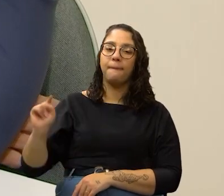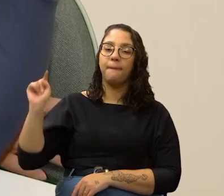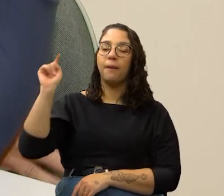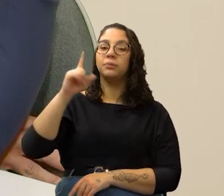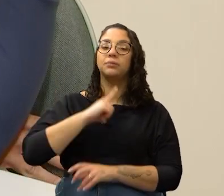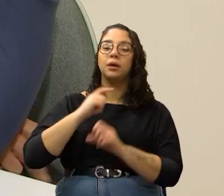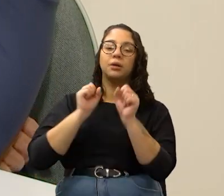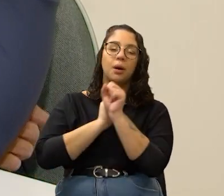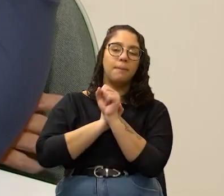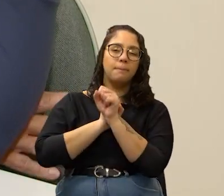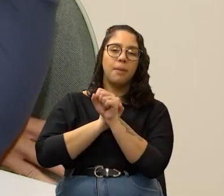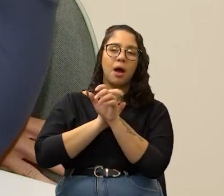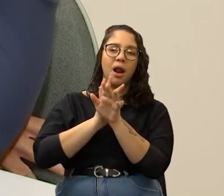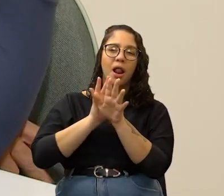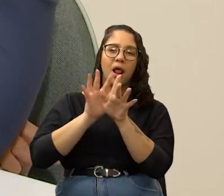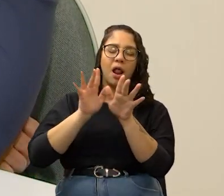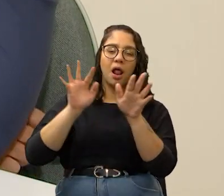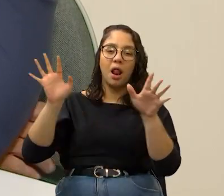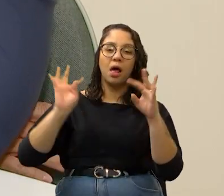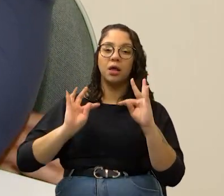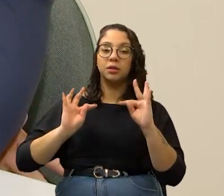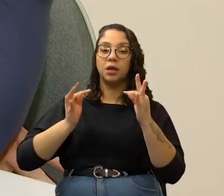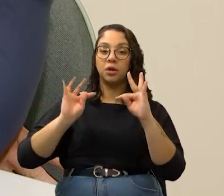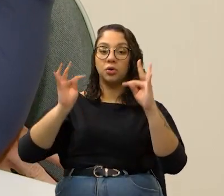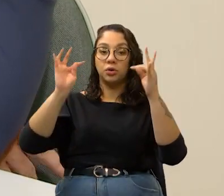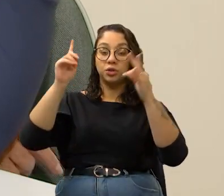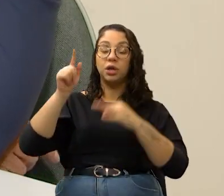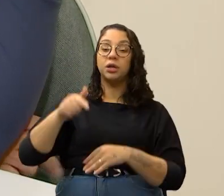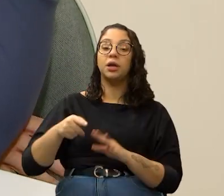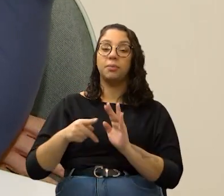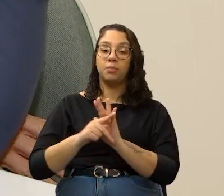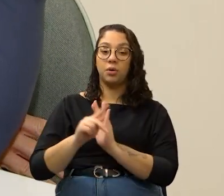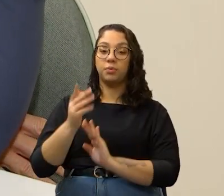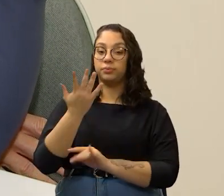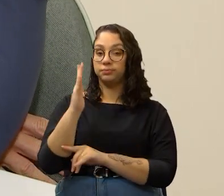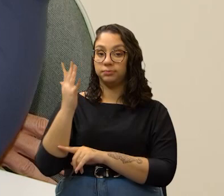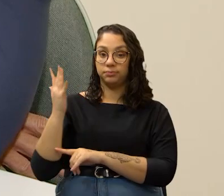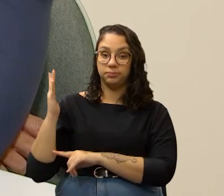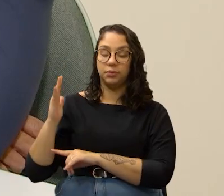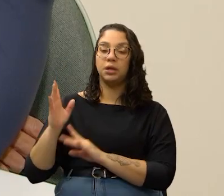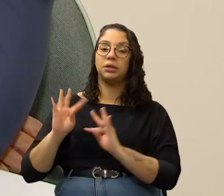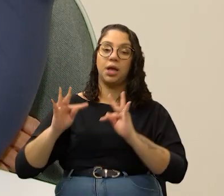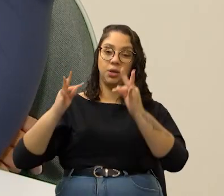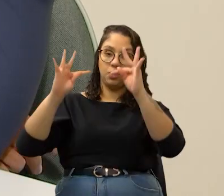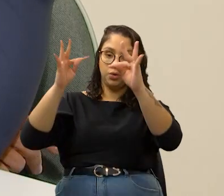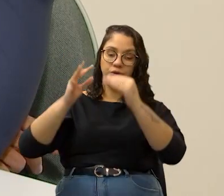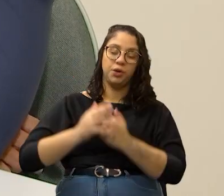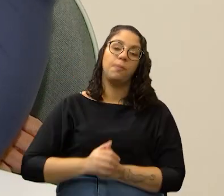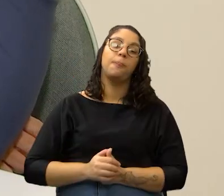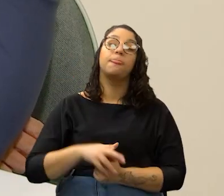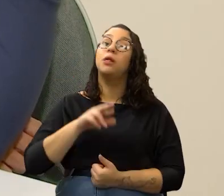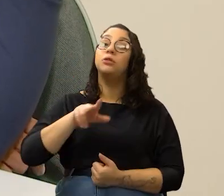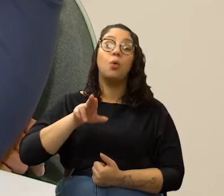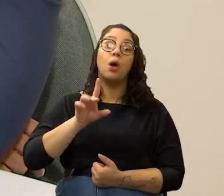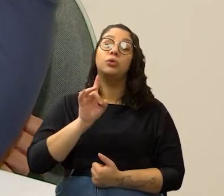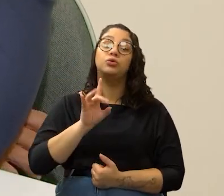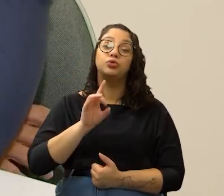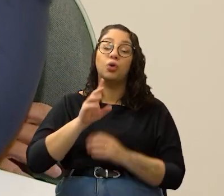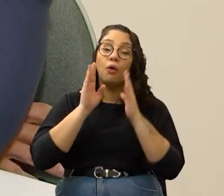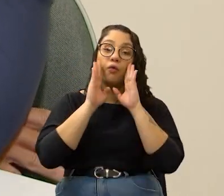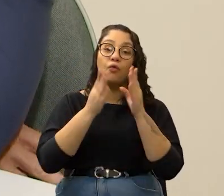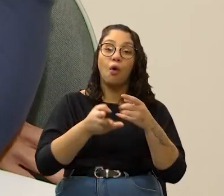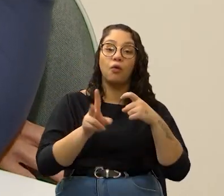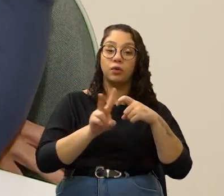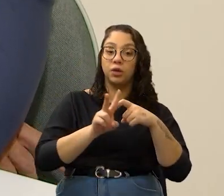cada vez mais difundindo essa tecnologia, né, essa biotecnologia, e não só para